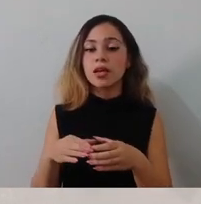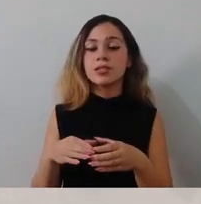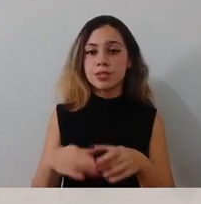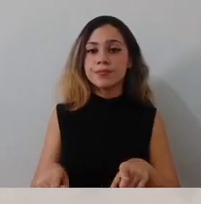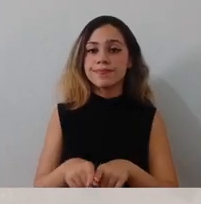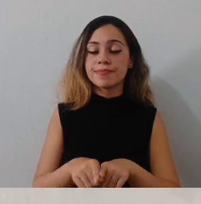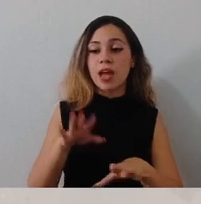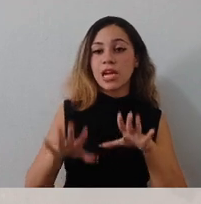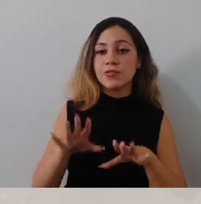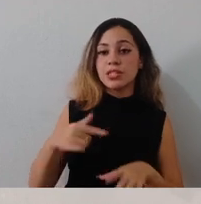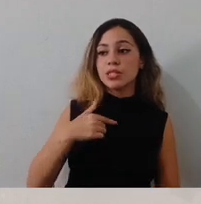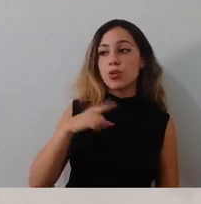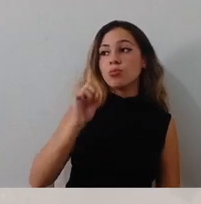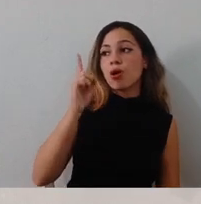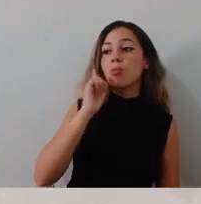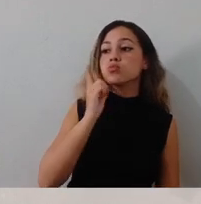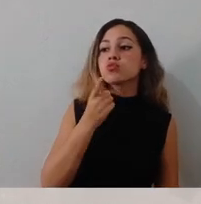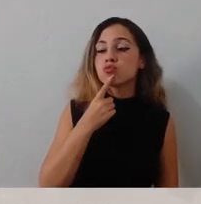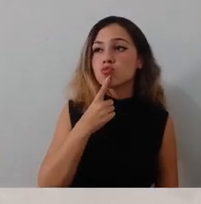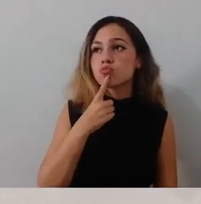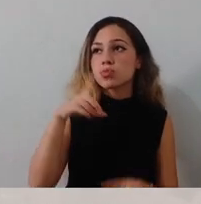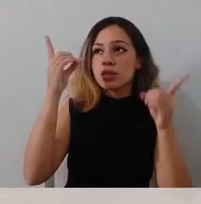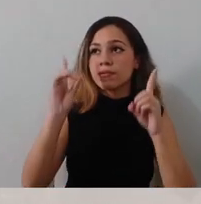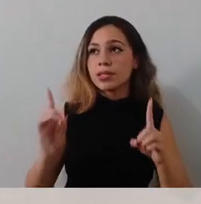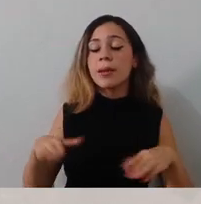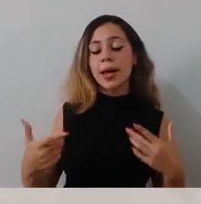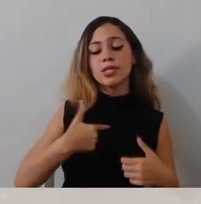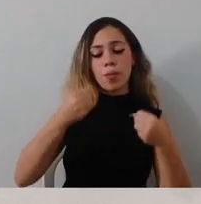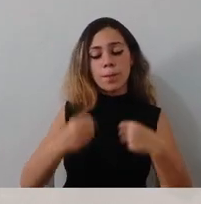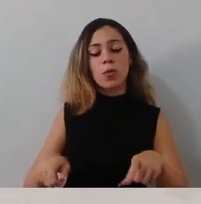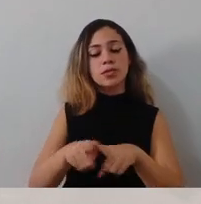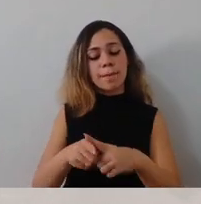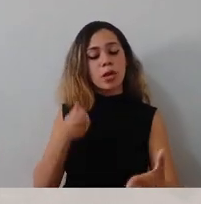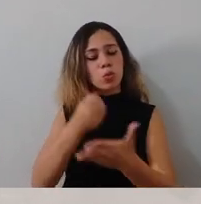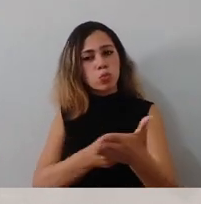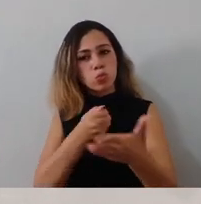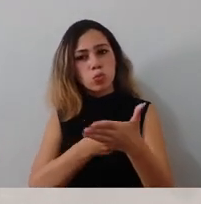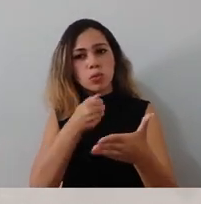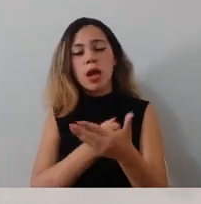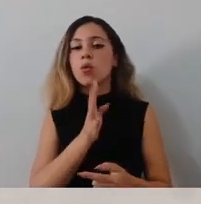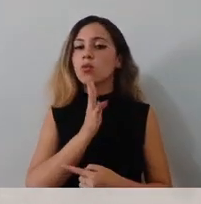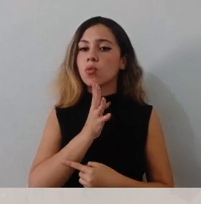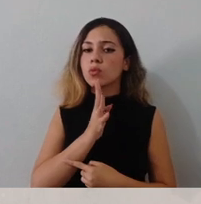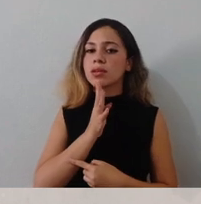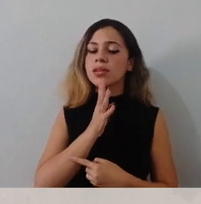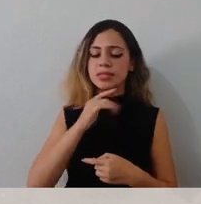fazem parte? Às vezes eu não sou pessoa com deficiência, mas eu luto, eu estou ali diariamente, estou